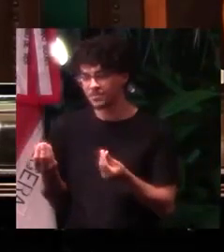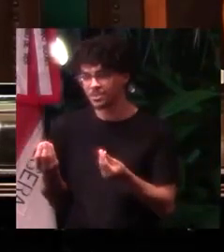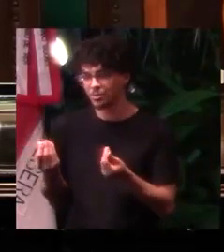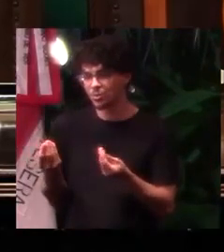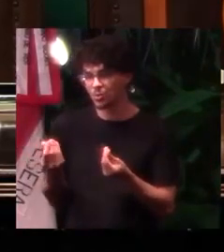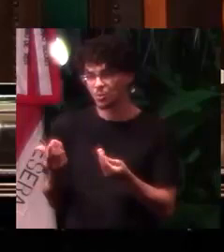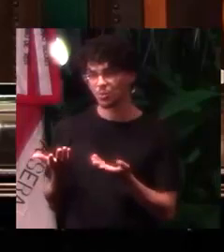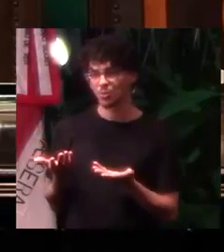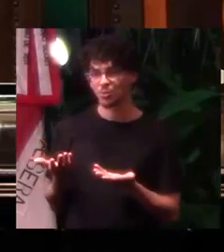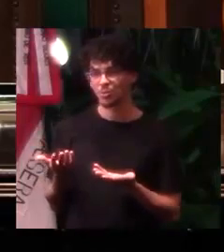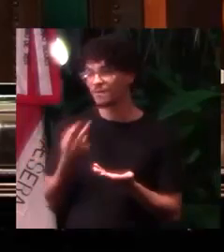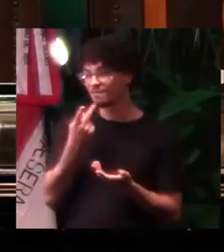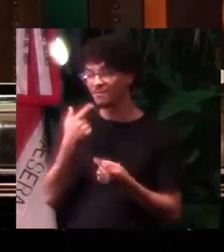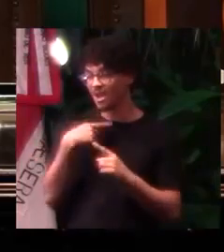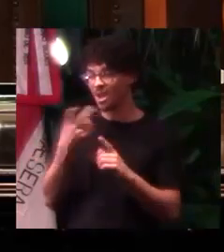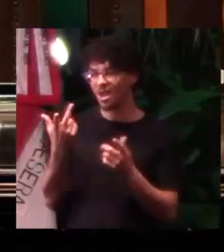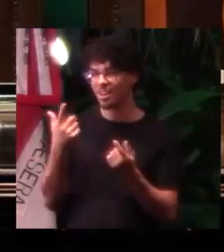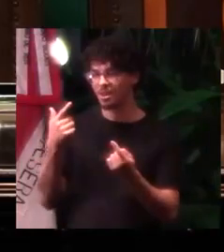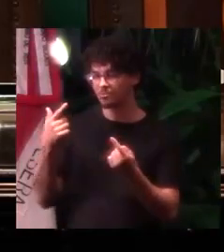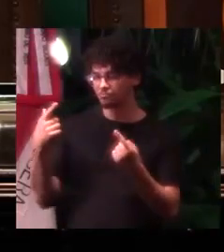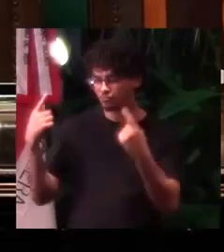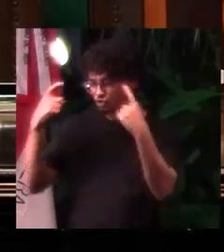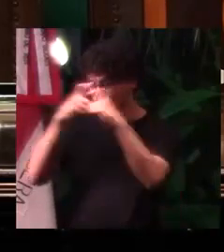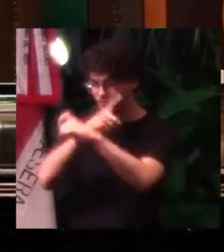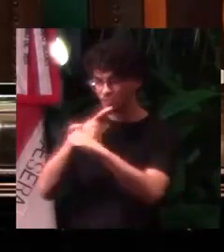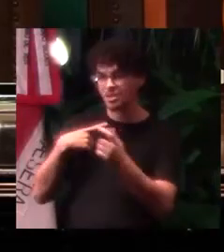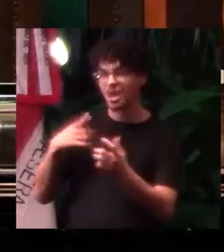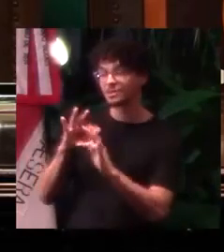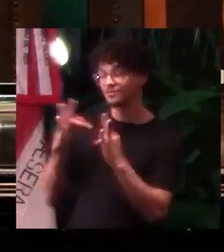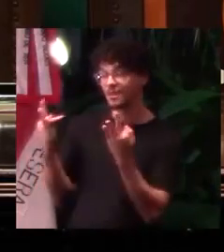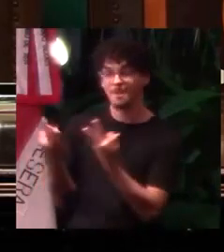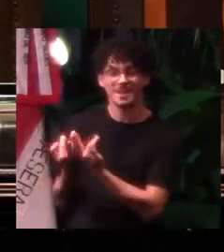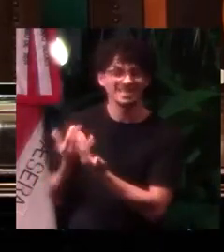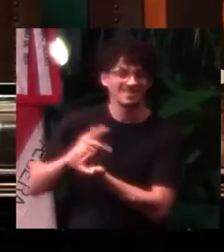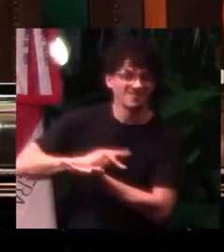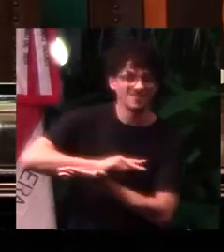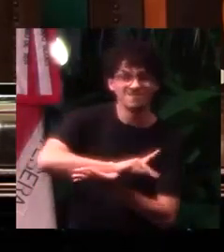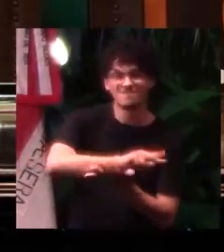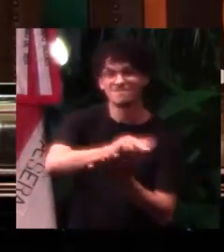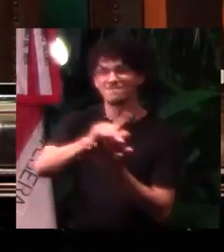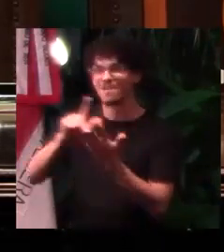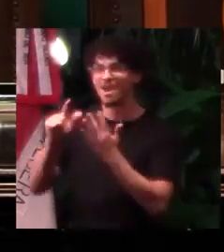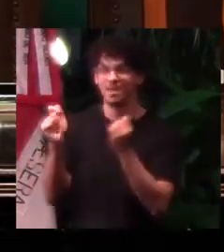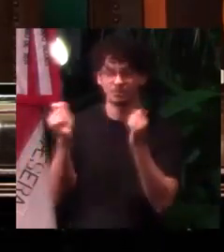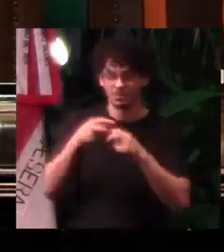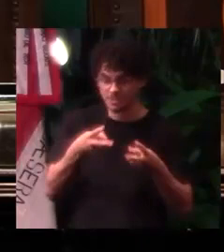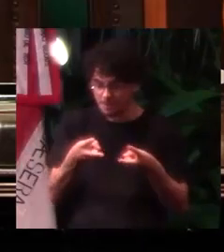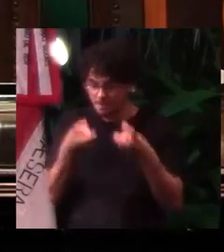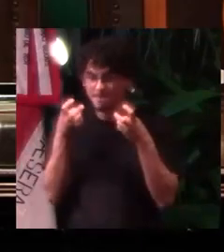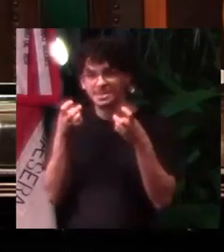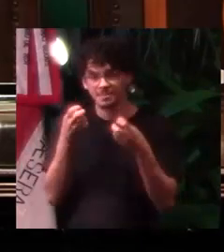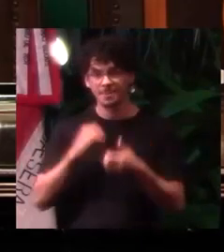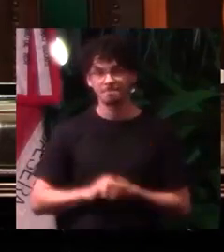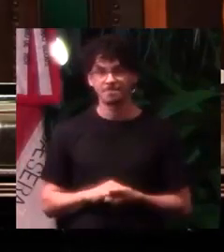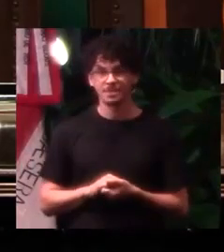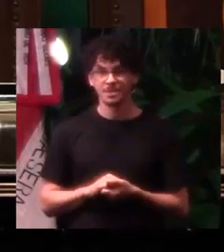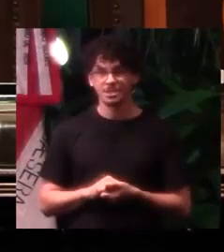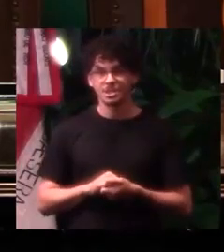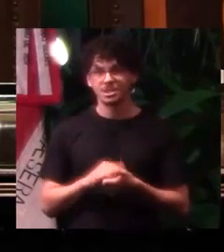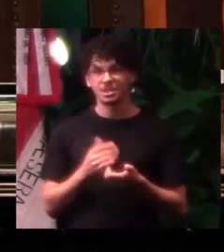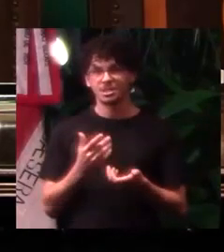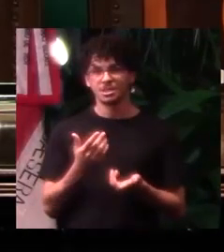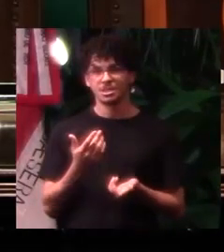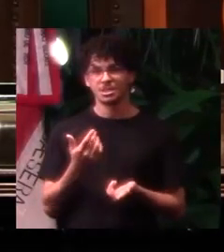relativas também a conflitos familiares, enfim, você tem múltiplas possibilidades de interpretação. E eu acho